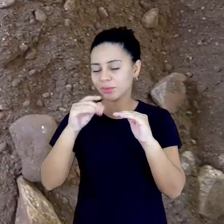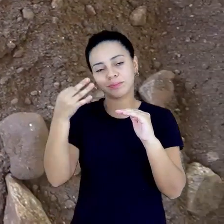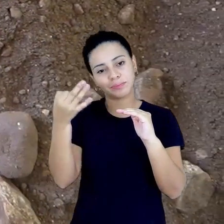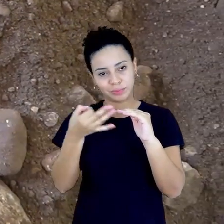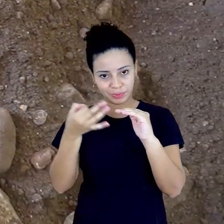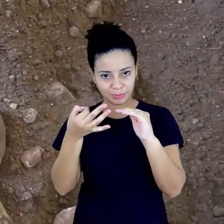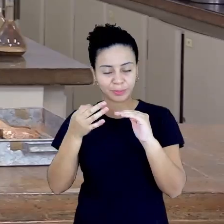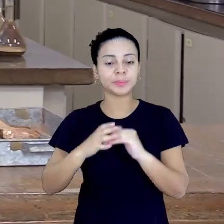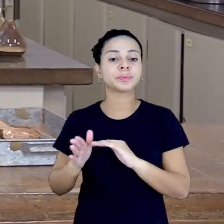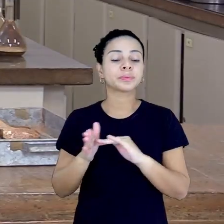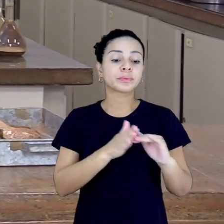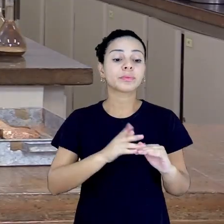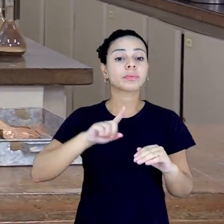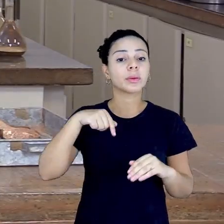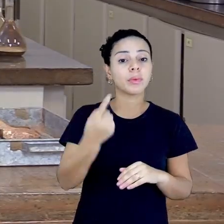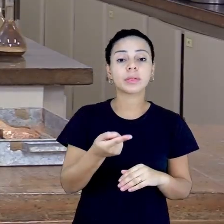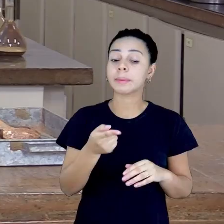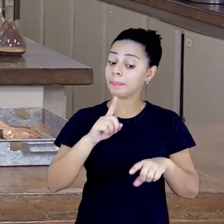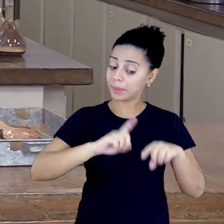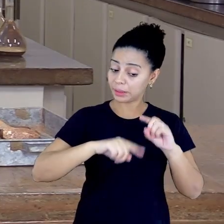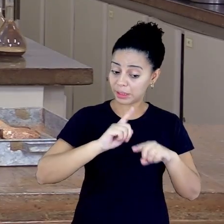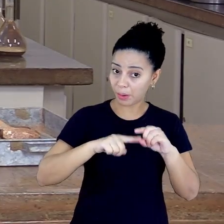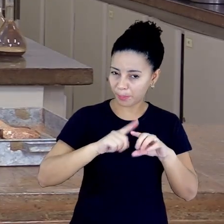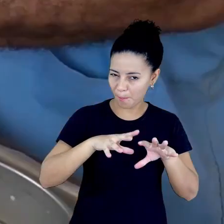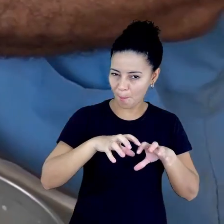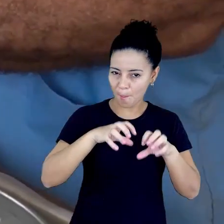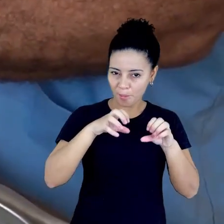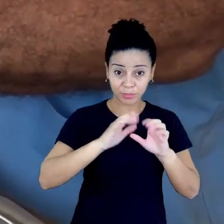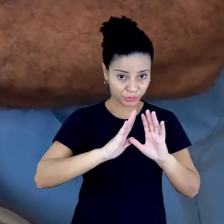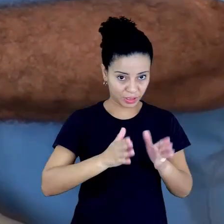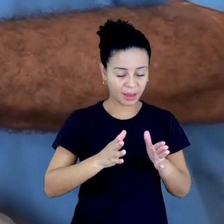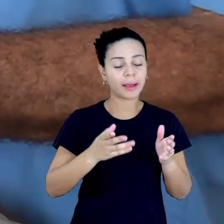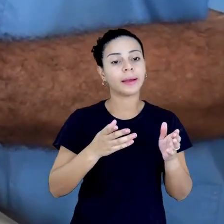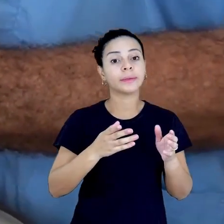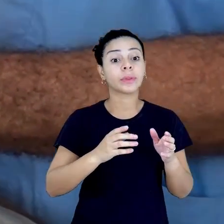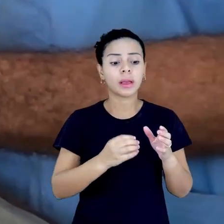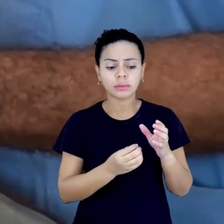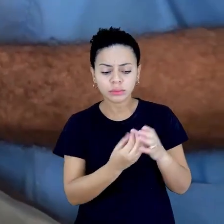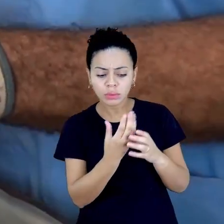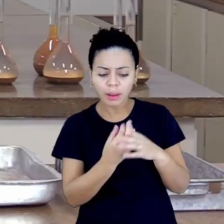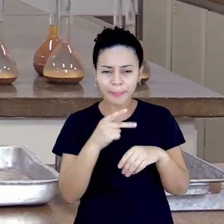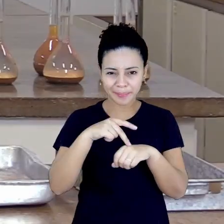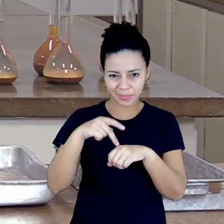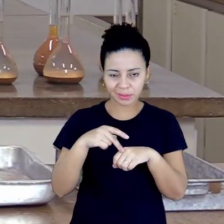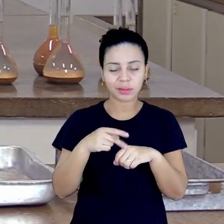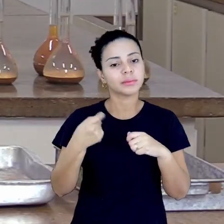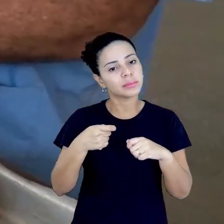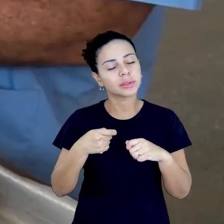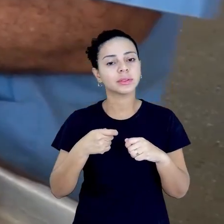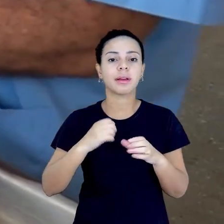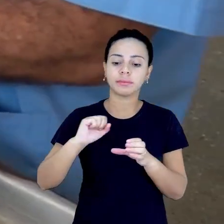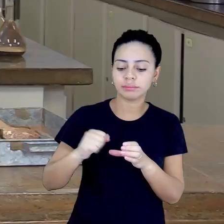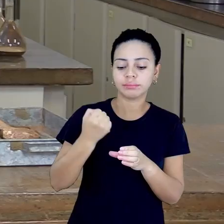ótima presumível. Com o material seco ao ar, realizar o processo de destorroamento,